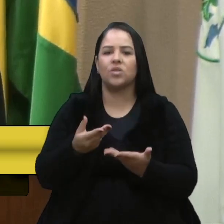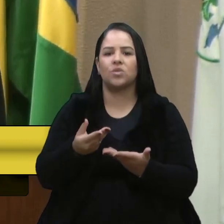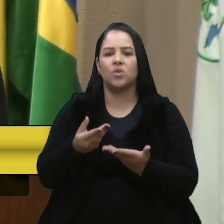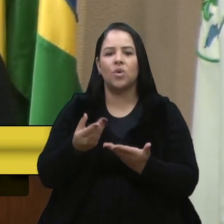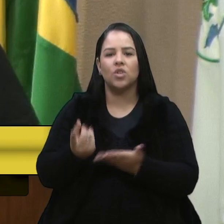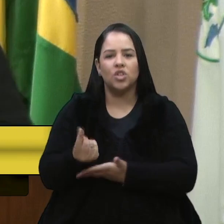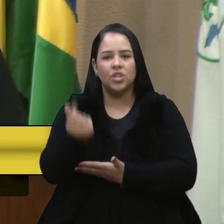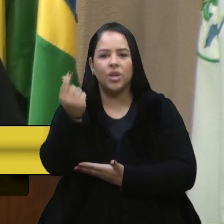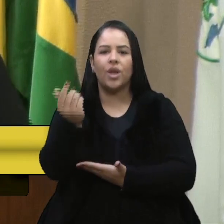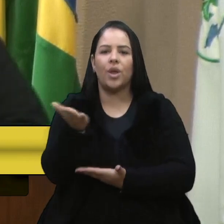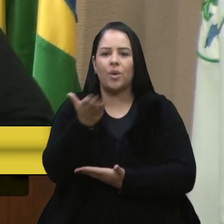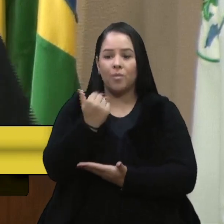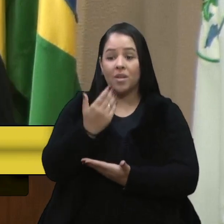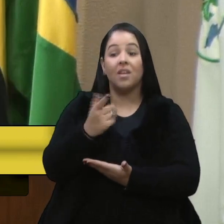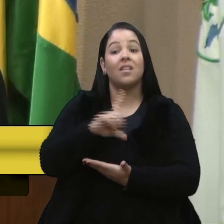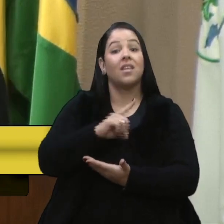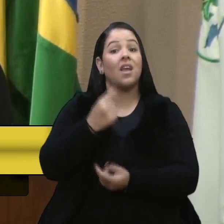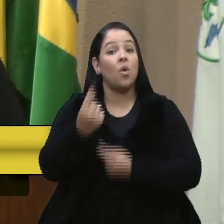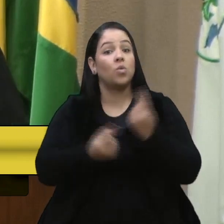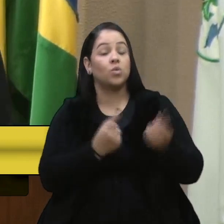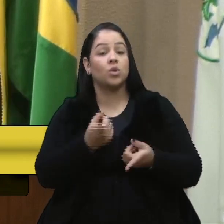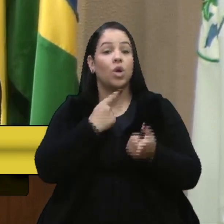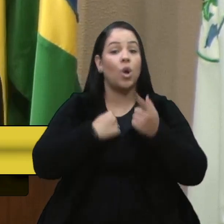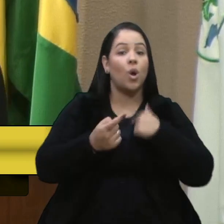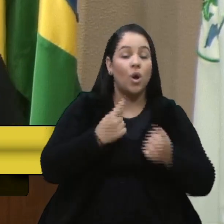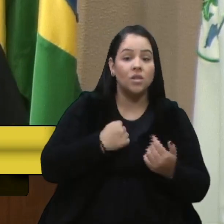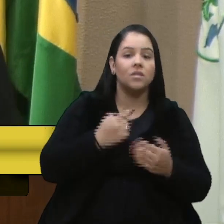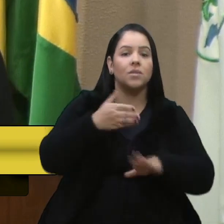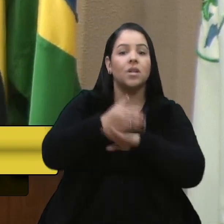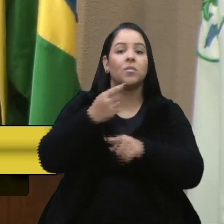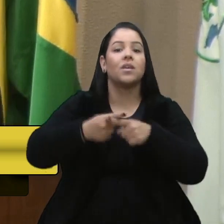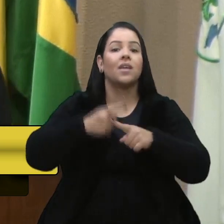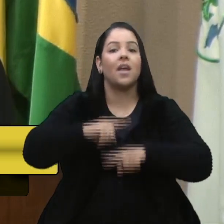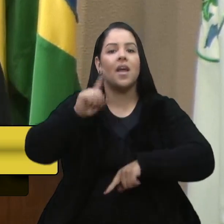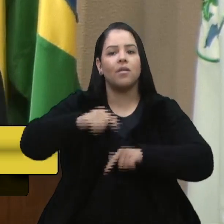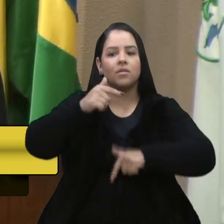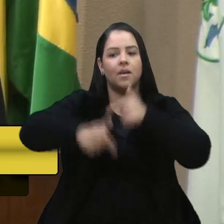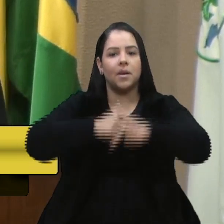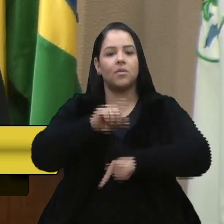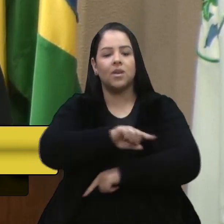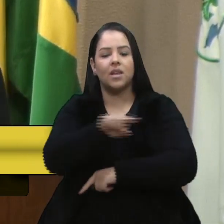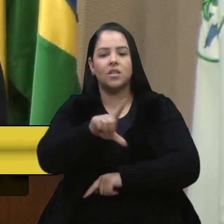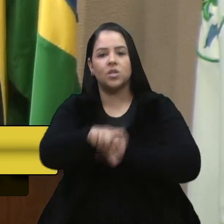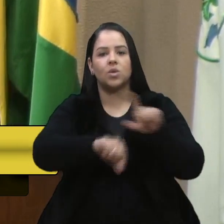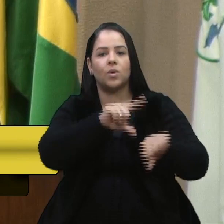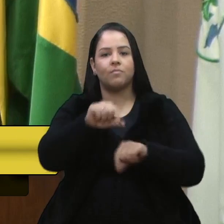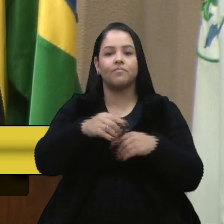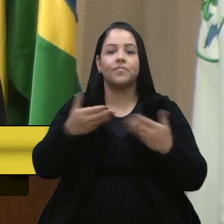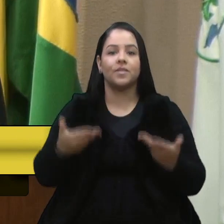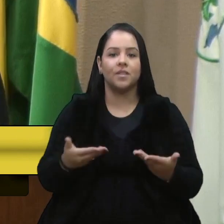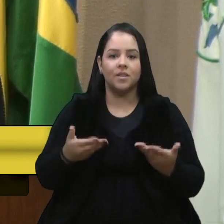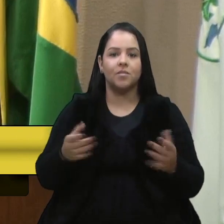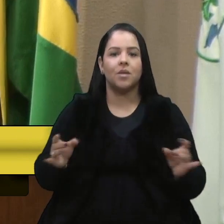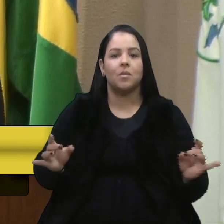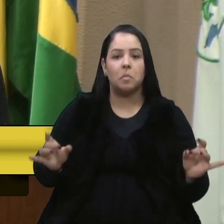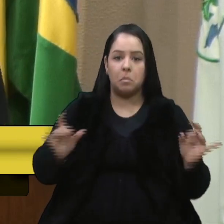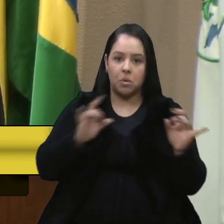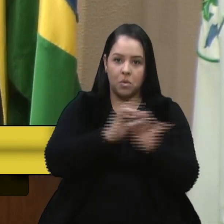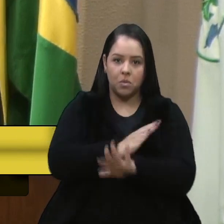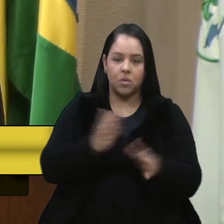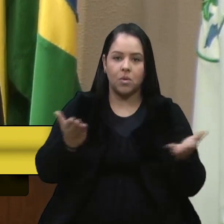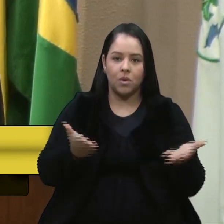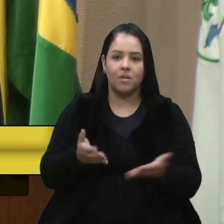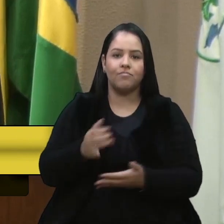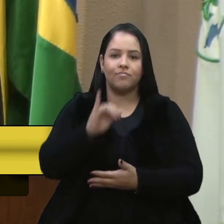daquelas que estão lá porque querem, porque gostam e porque aquilo é o trabalho que eles escolheram. Então, para concluir,